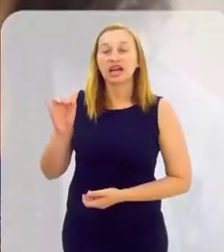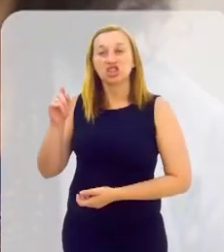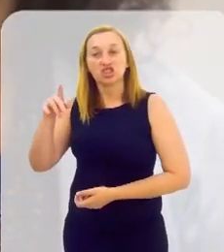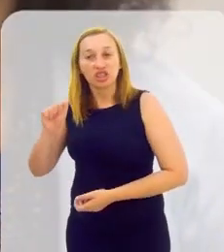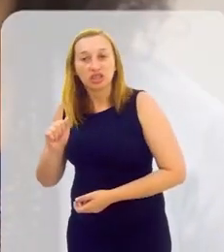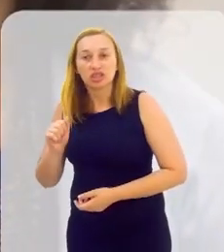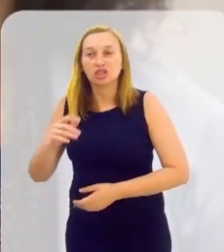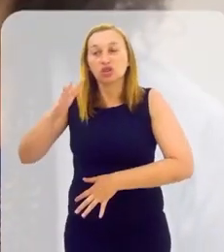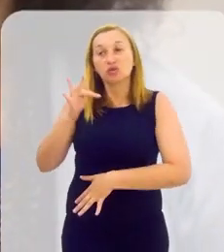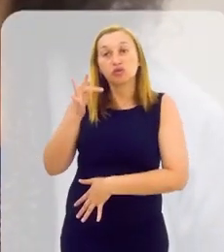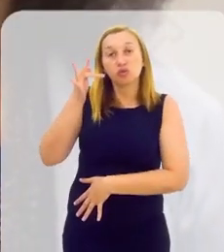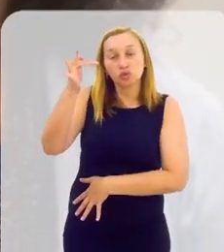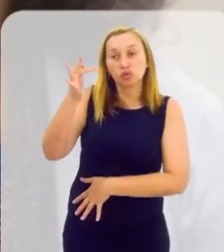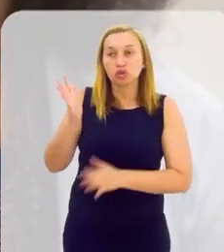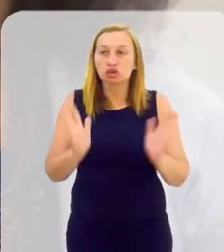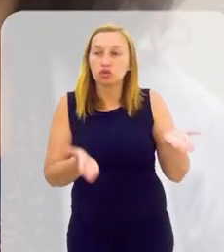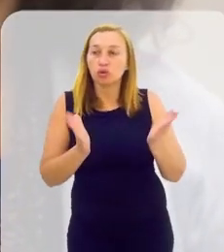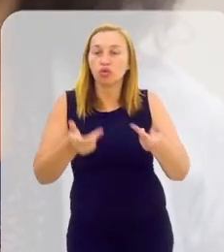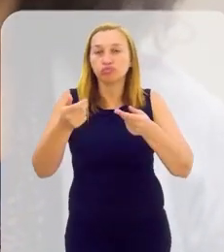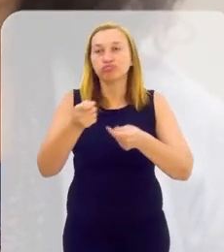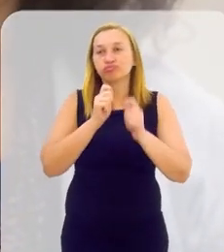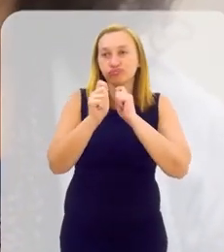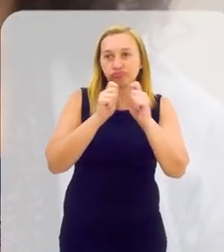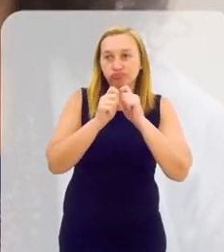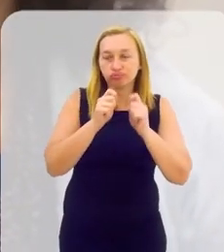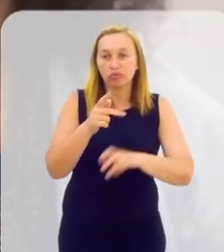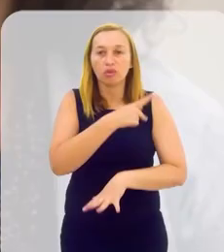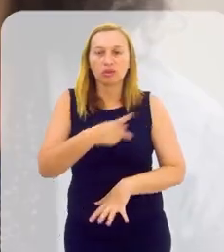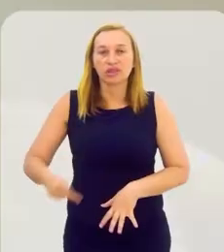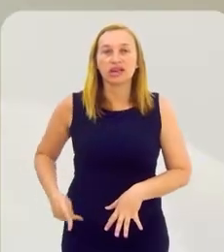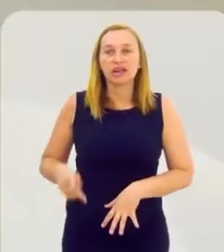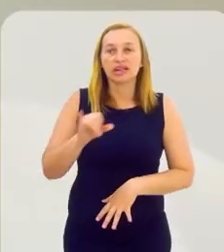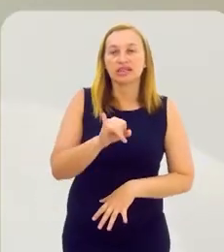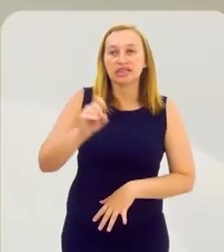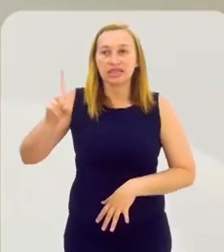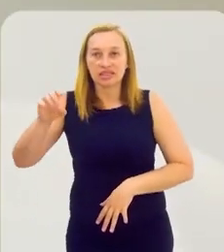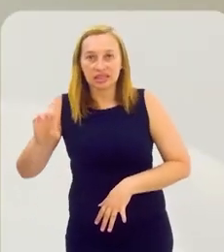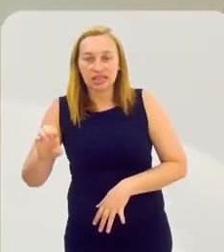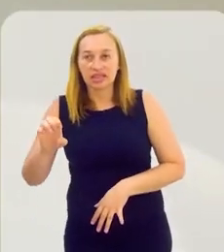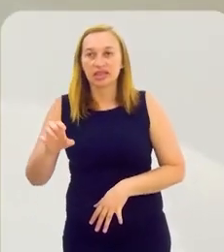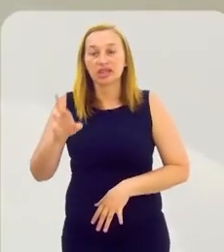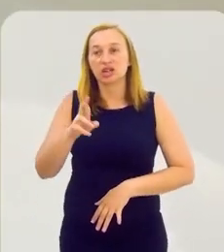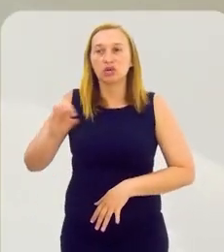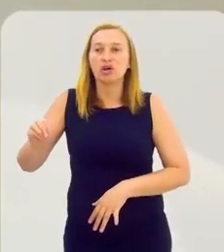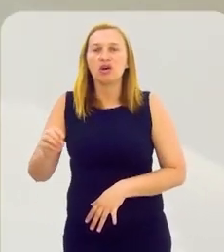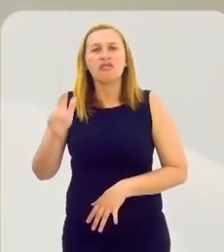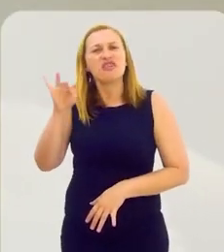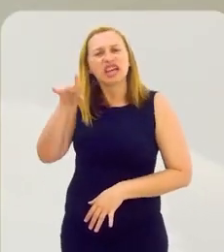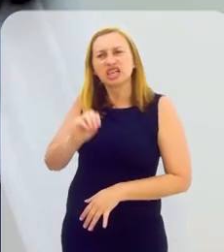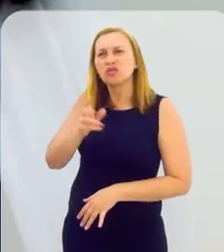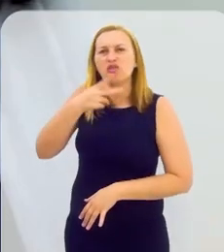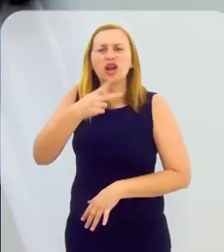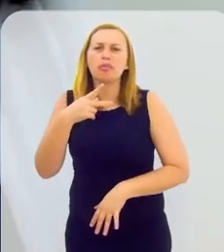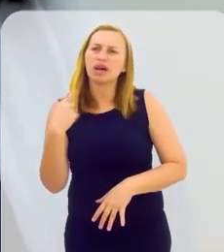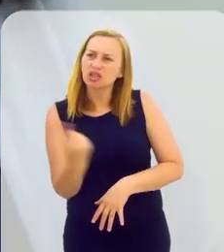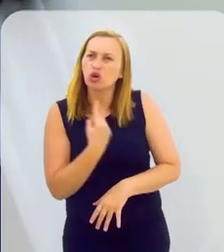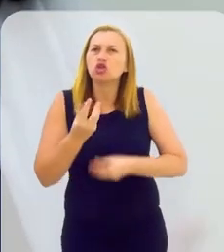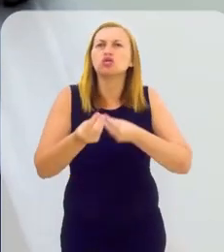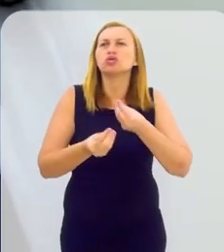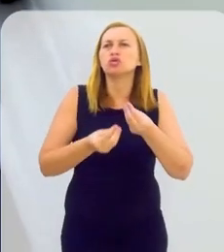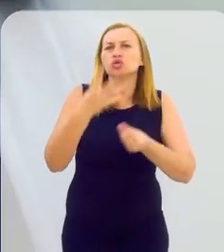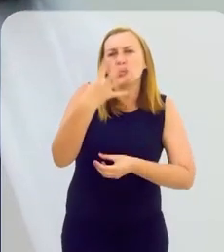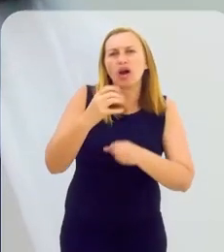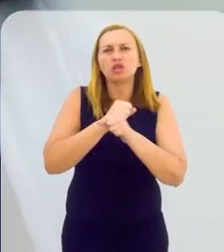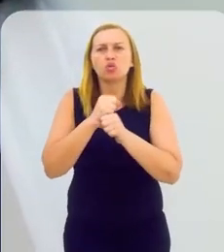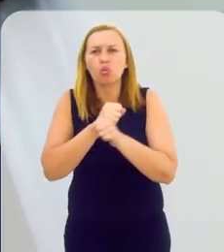Da Agenda de Futuro de hoje, traz como entrevistado o presidente do Sindy Rio, Fernando Blower. Fernando, conta pra gente um pouco sobre